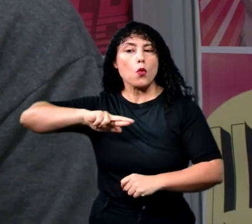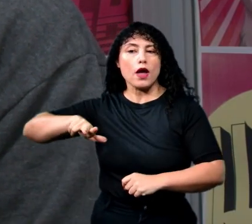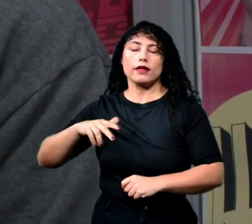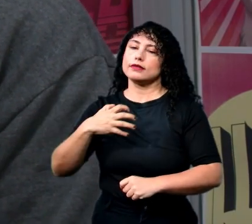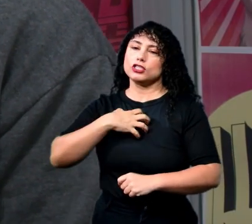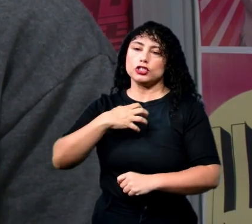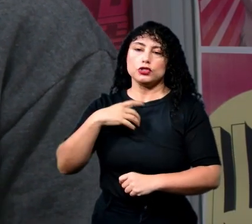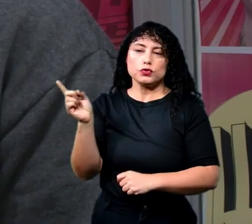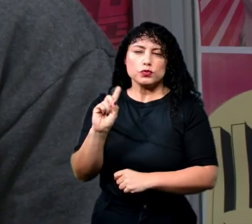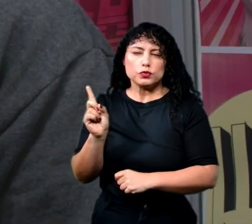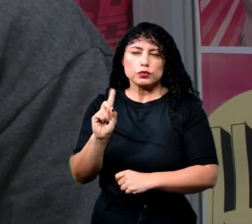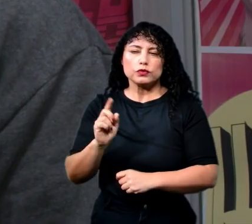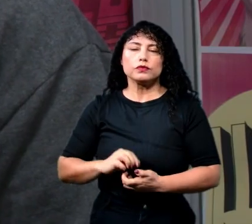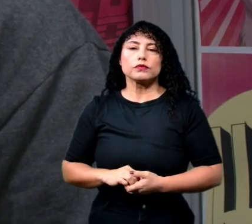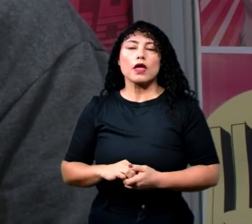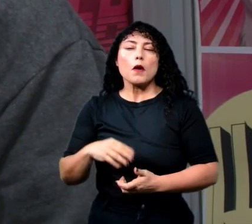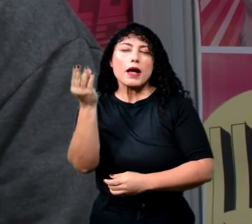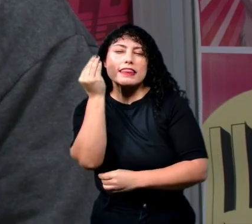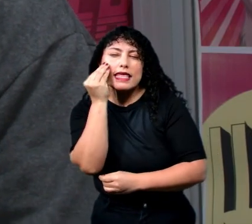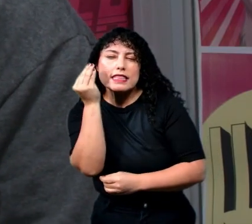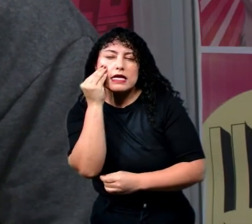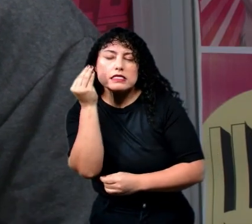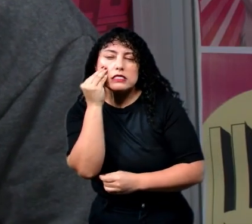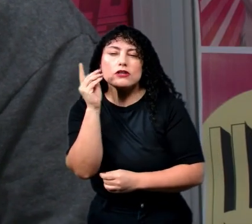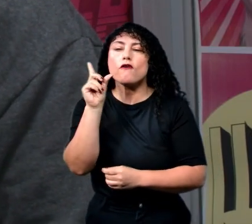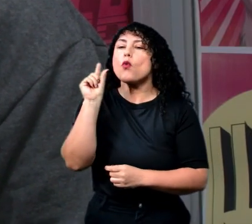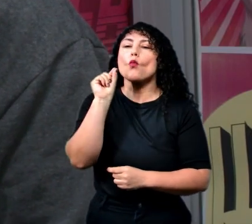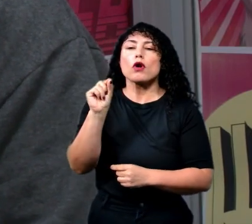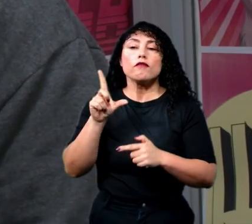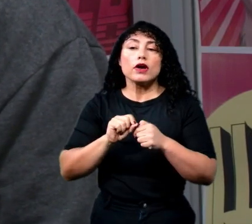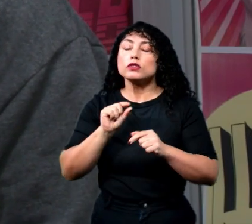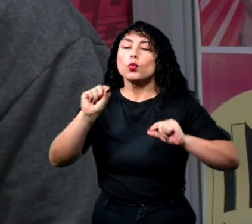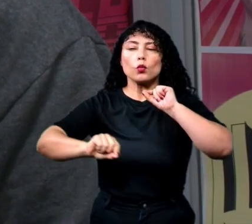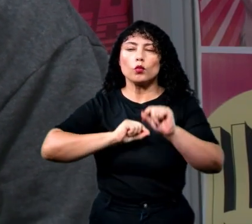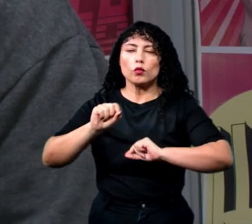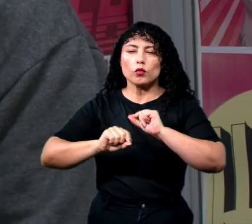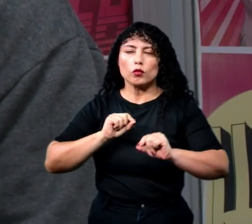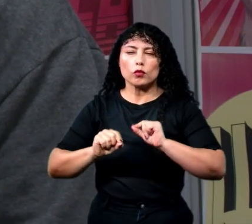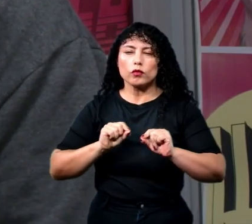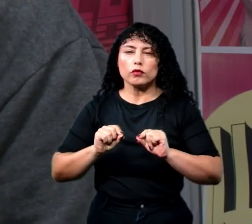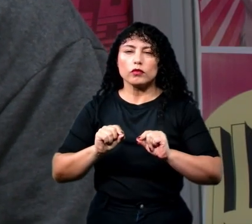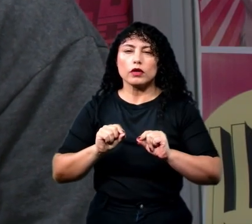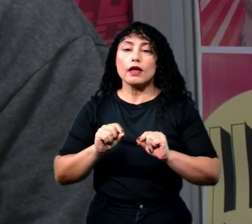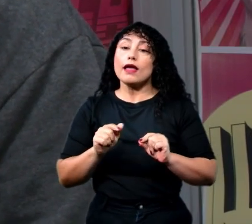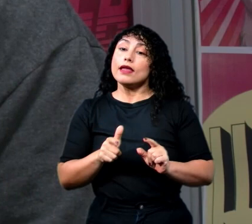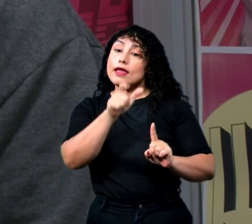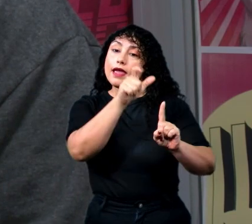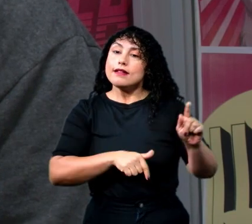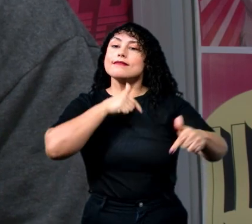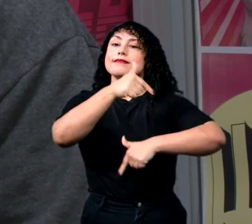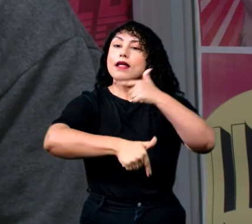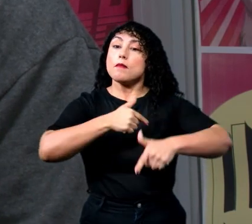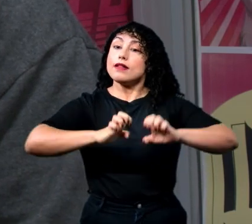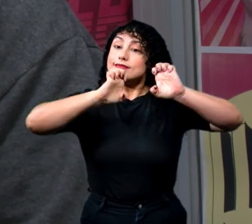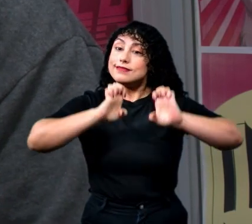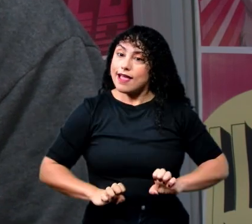estilo. É mais numa tentativa de fazer com que ele atue de forma